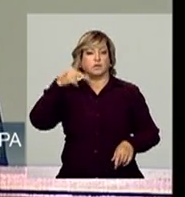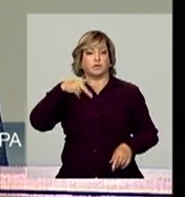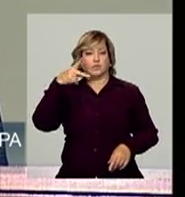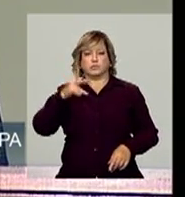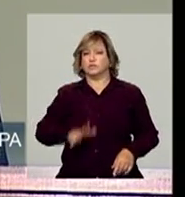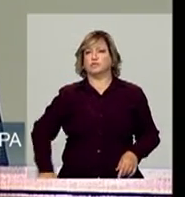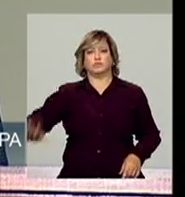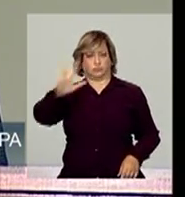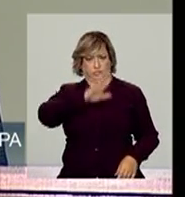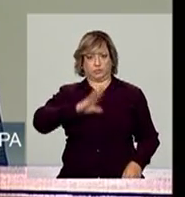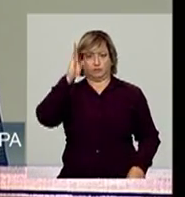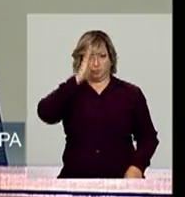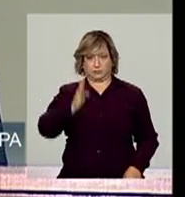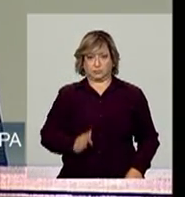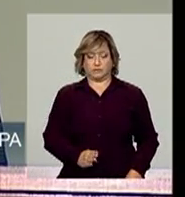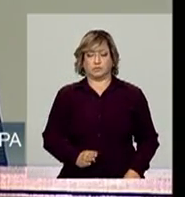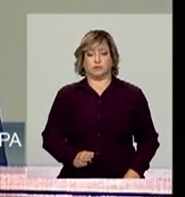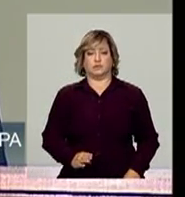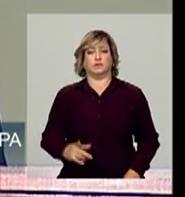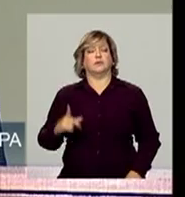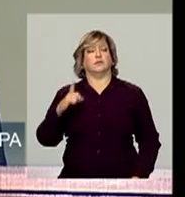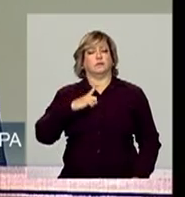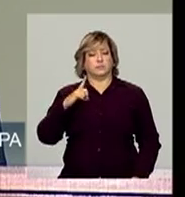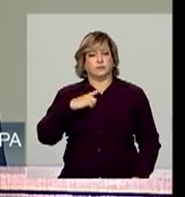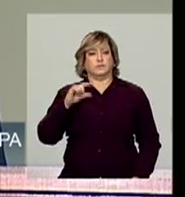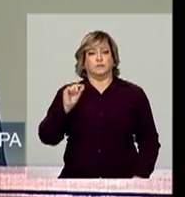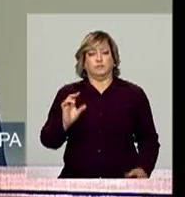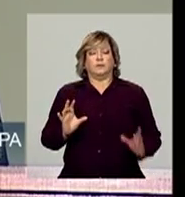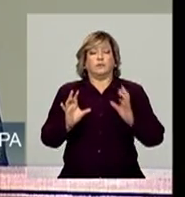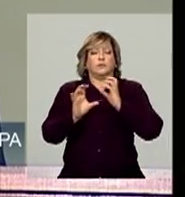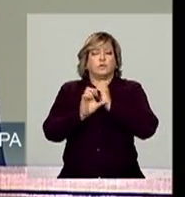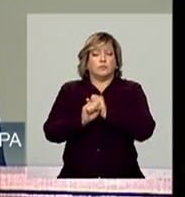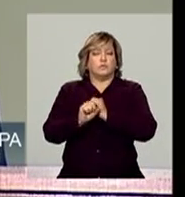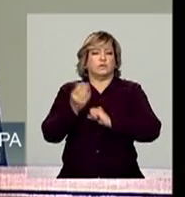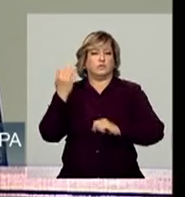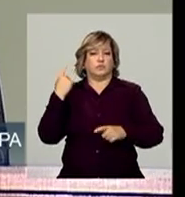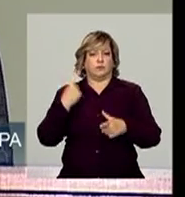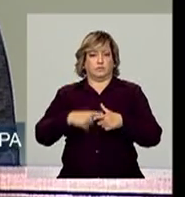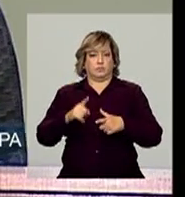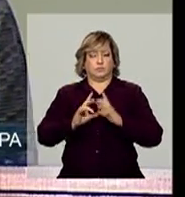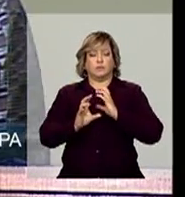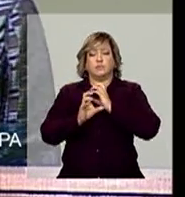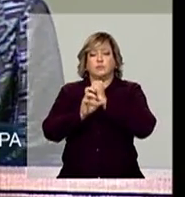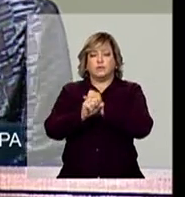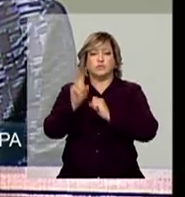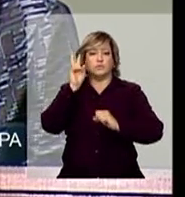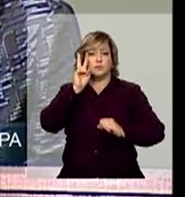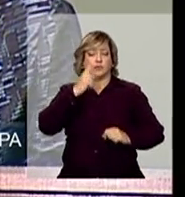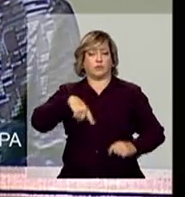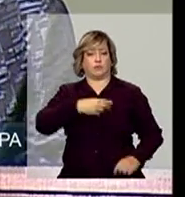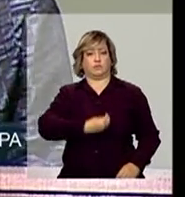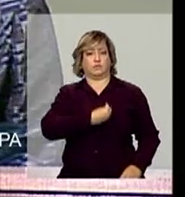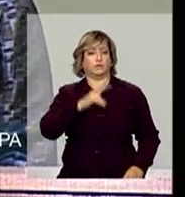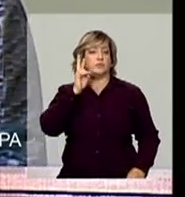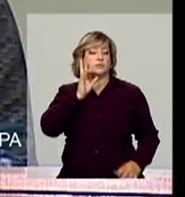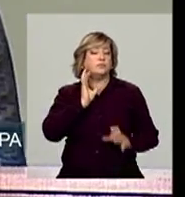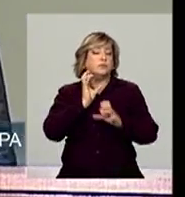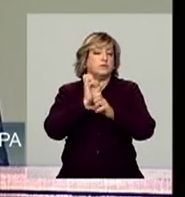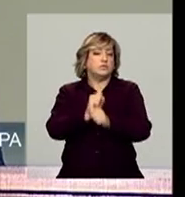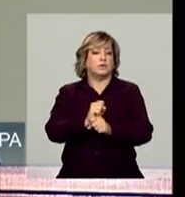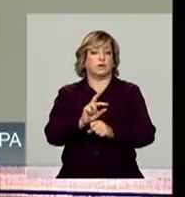Brasil, sofreu inflexões ao longo do curso da nossa história republicana.